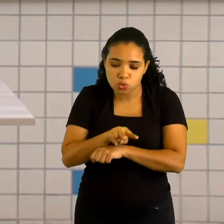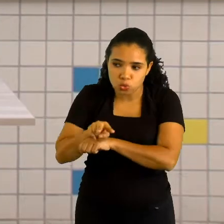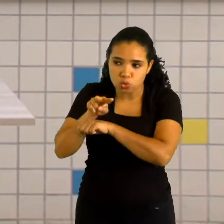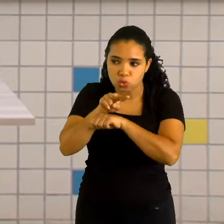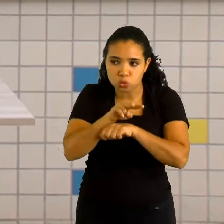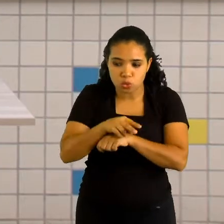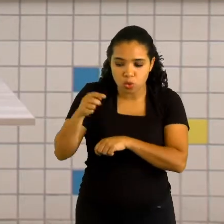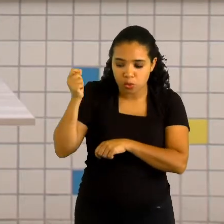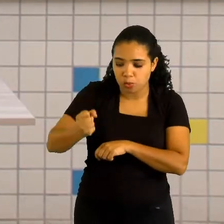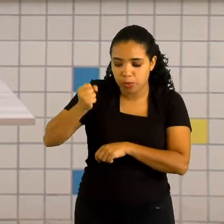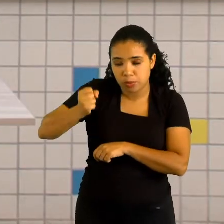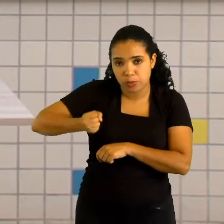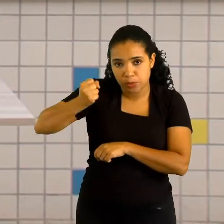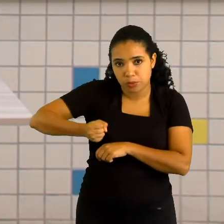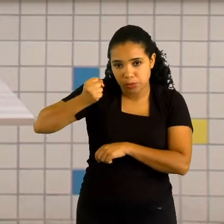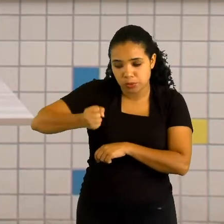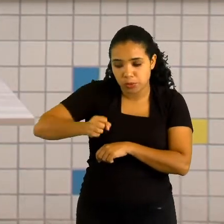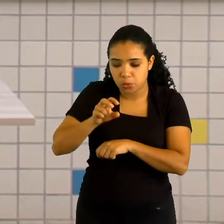2 ovelhas,